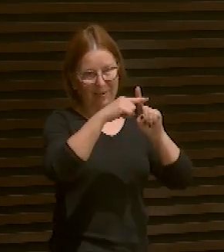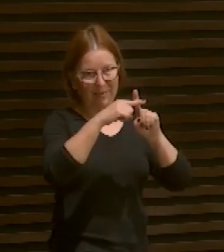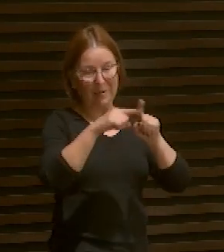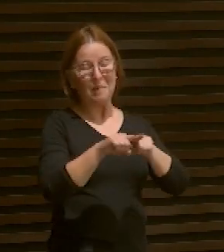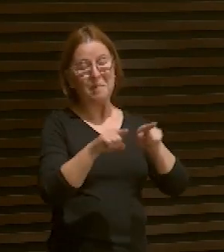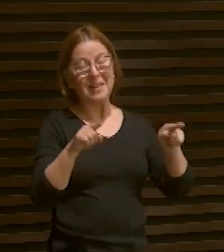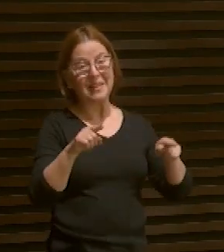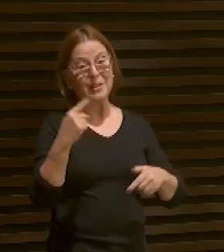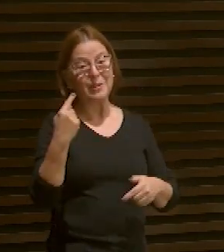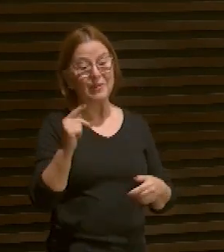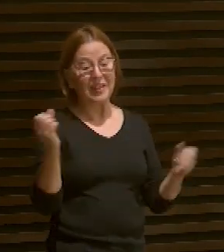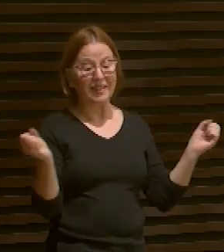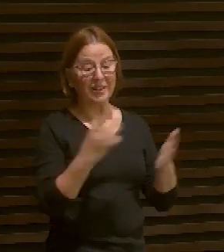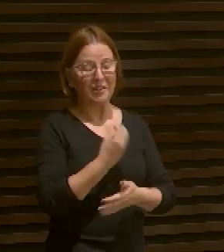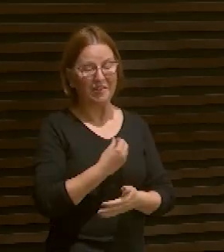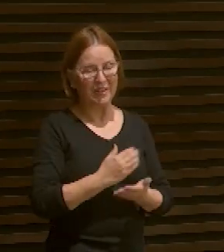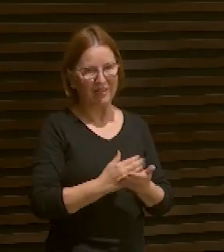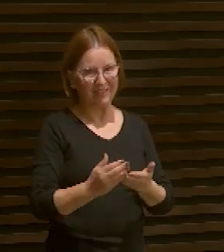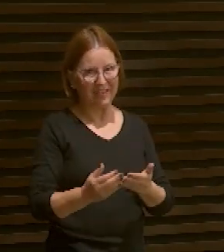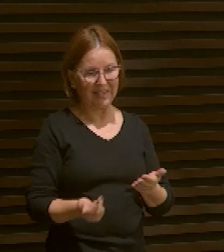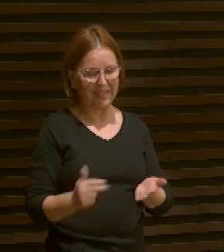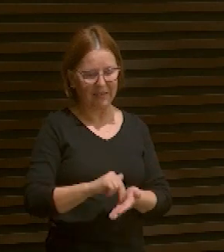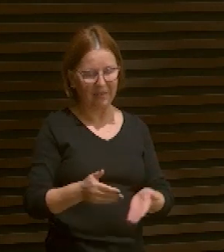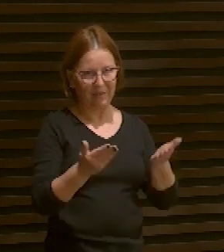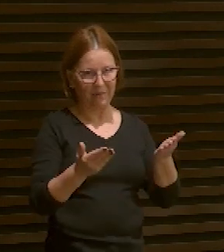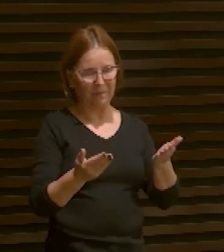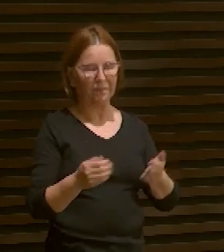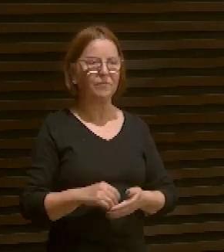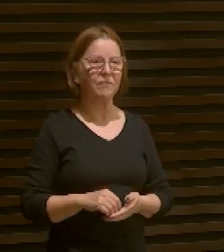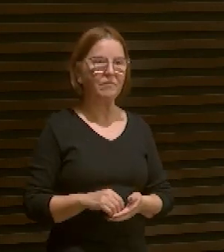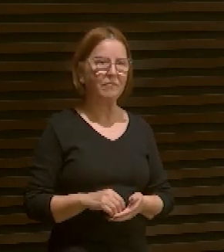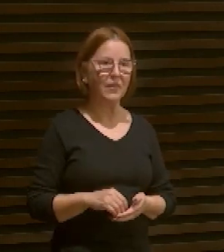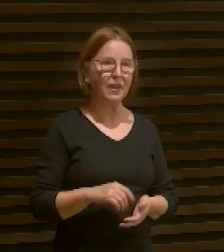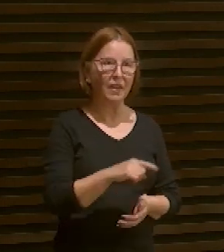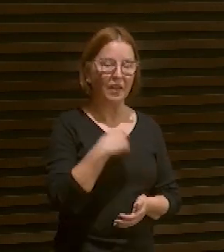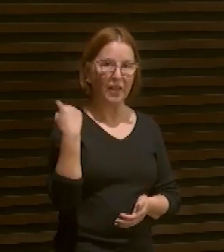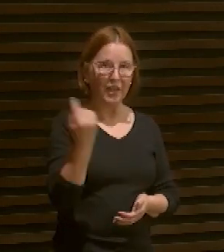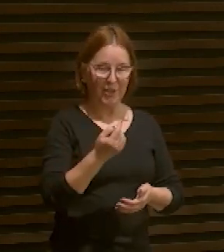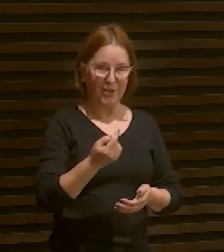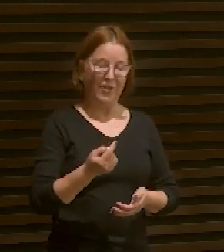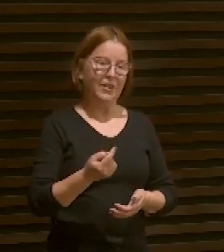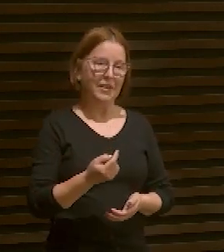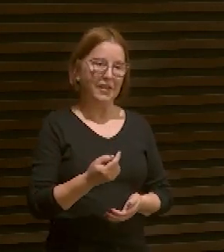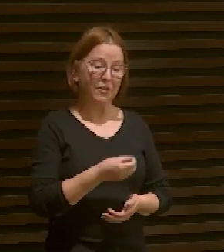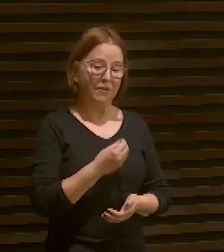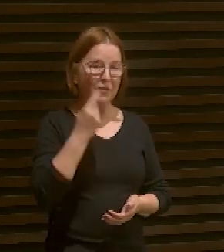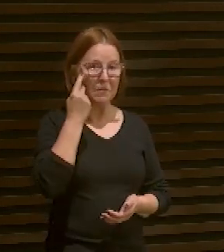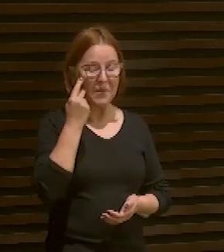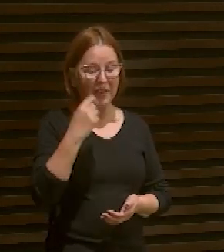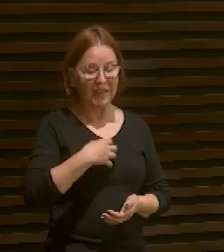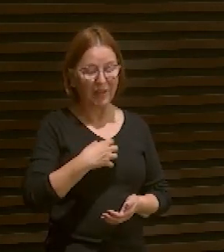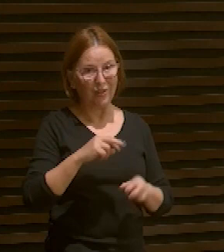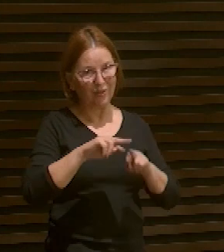ressurreição. A partir do nosso novo nascimento, nos tornamos vivos para a outra natureza, a qual recebemos